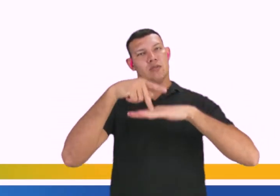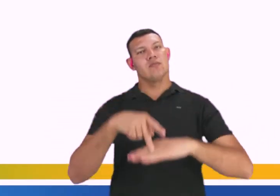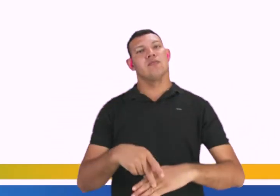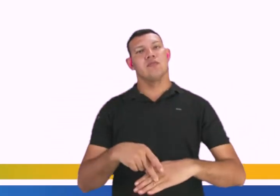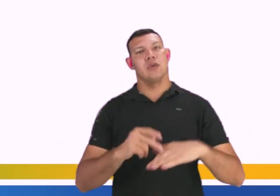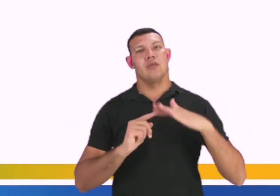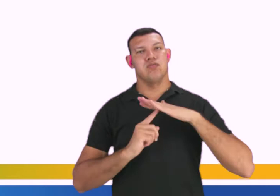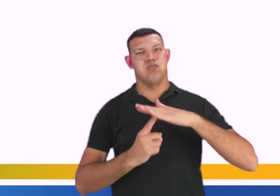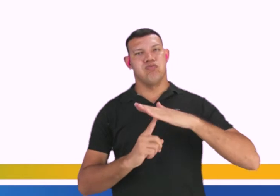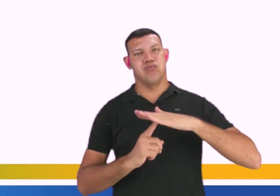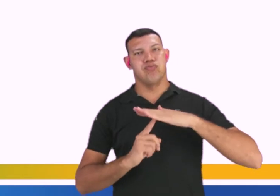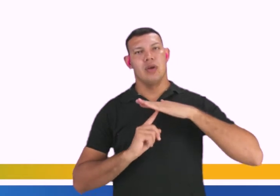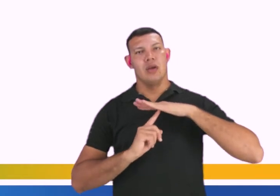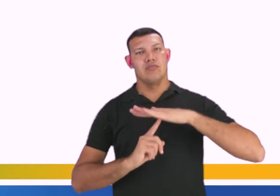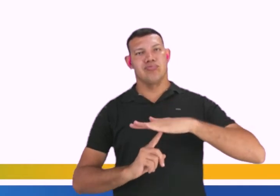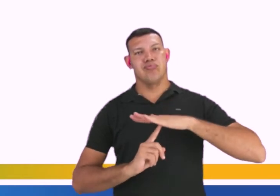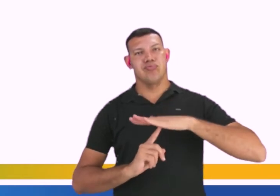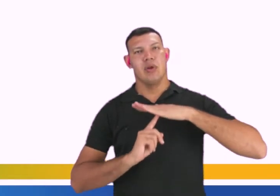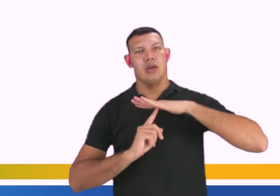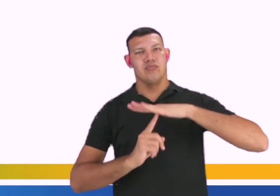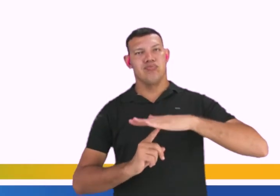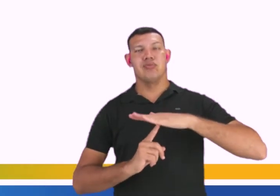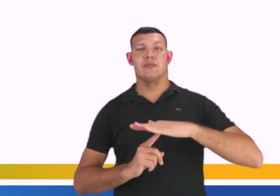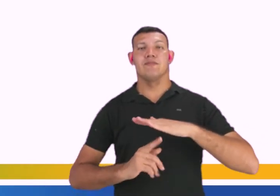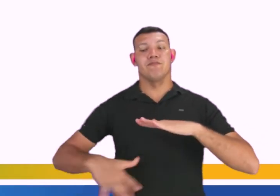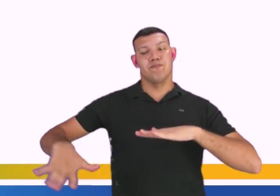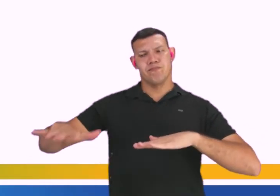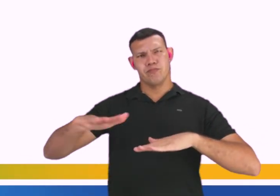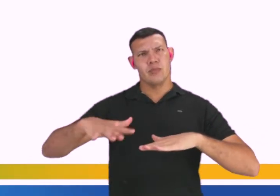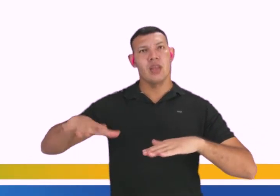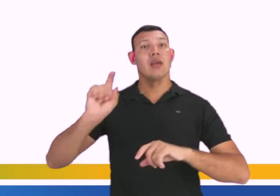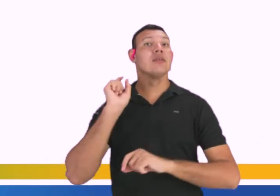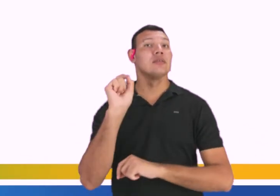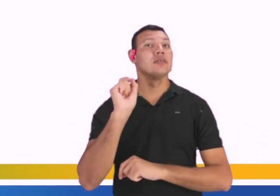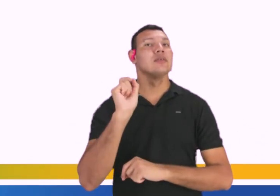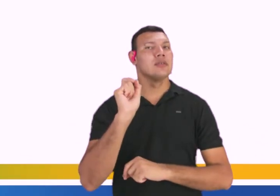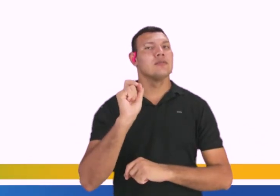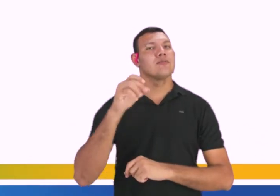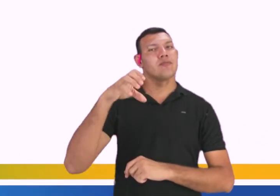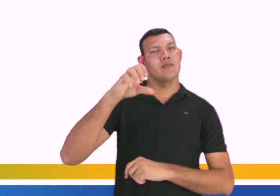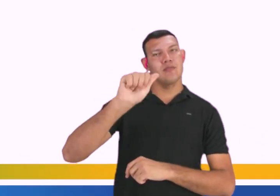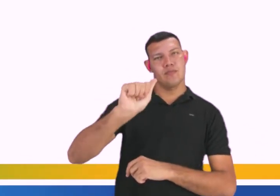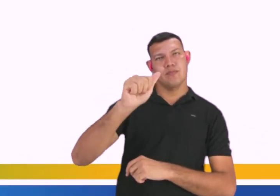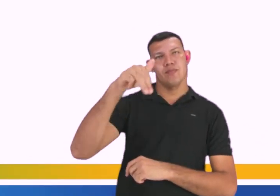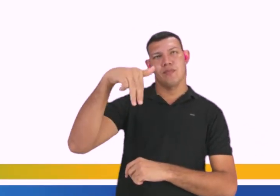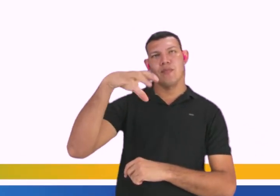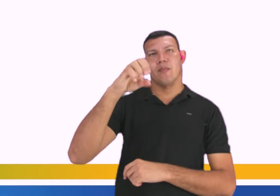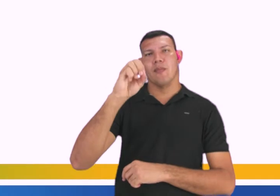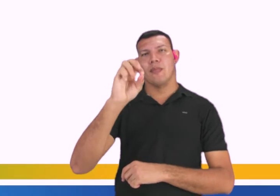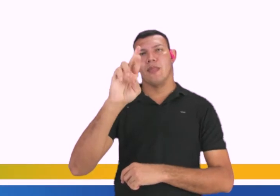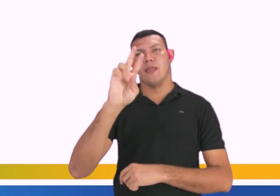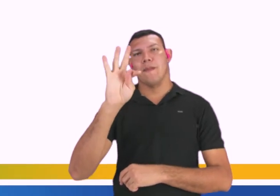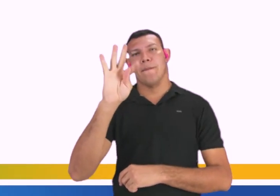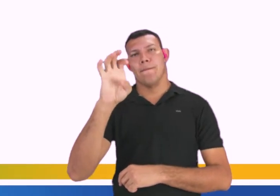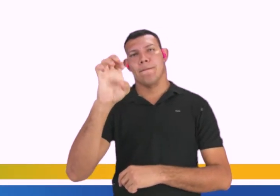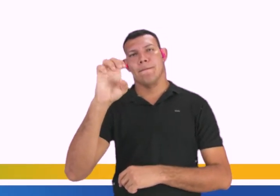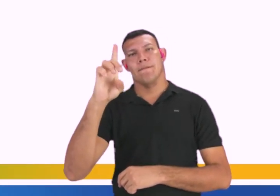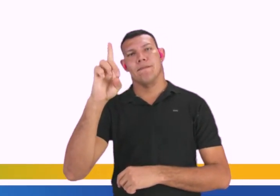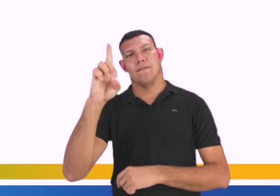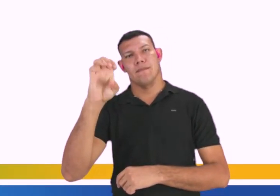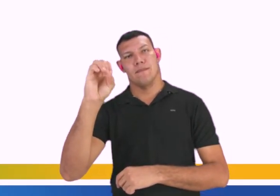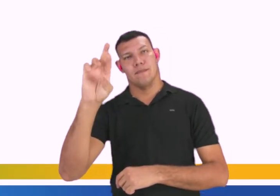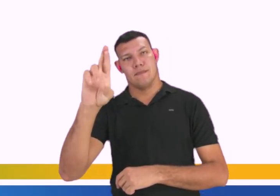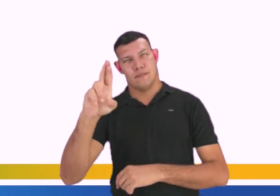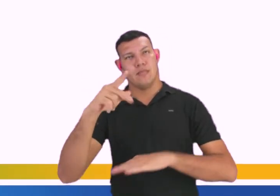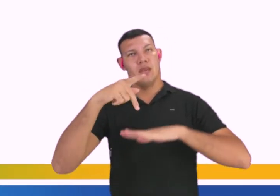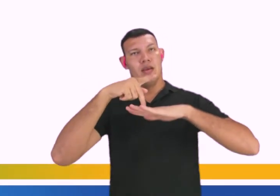motores e em várias áreas. Mas, por exemplo, na área o próprio amortecedor também pode servir para ajudar nessa parte de